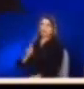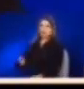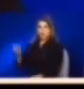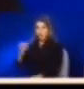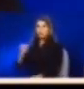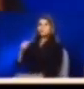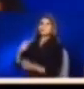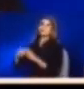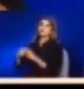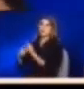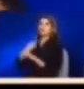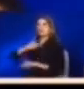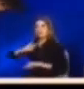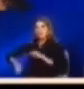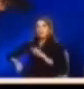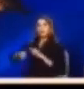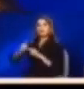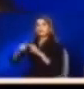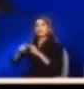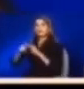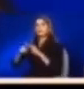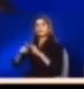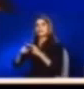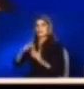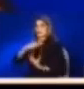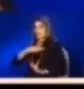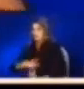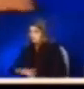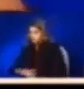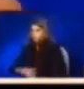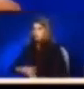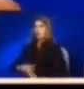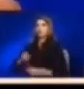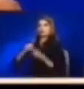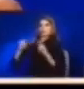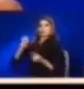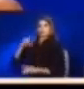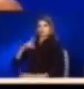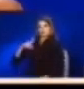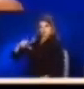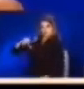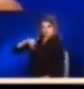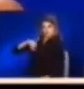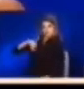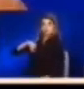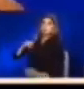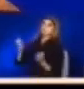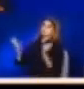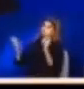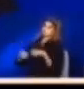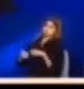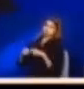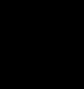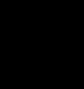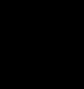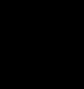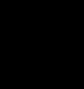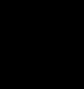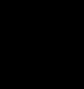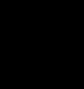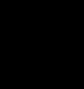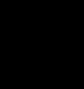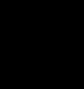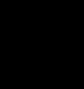crachá, portanto, é proibido que ele tenha corda e fique pendurado. Mas se ele estiver preso na lapela, sem estar pendurado, ele pode ser usado.